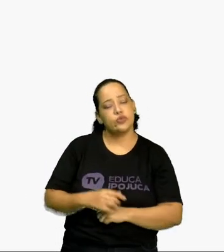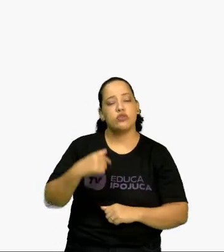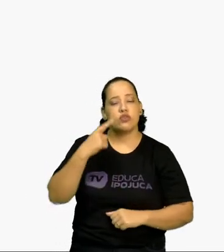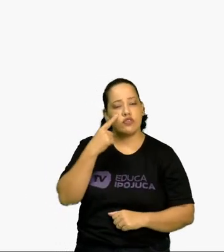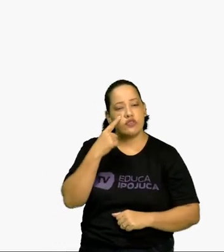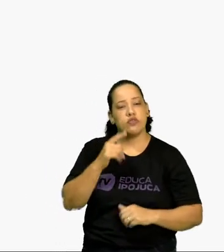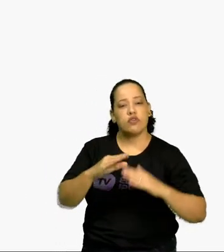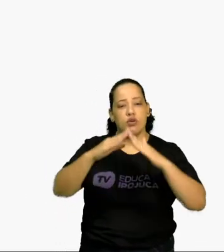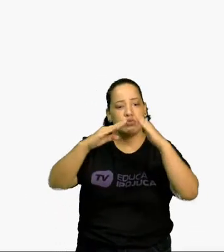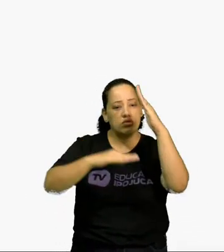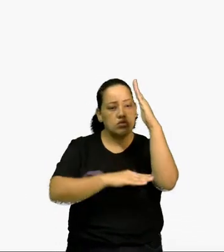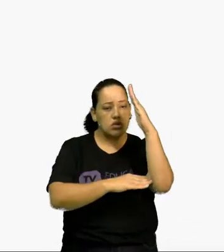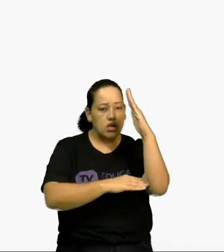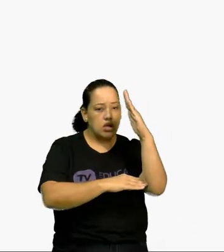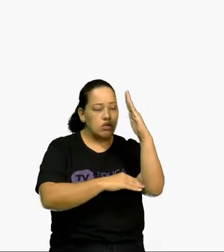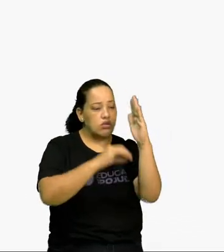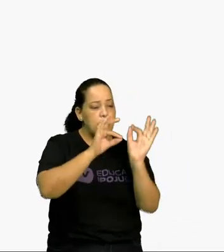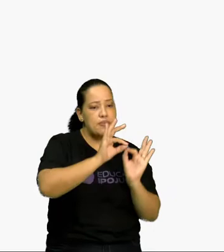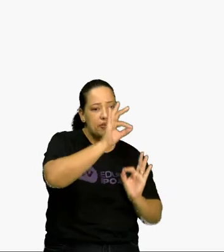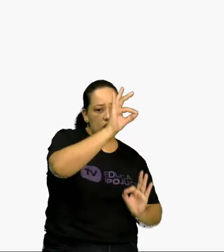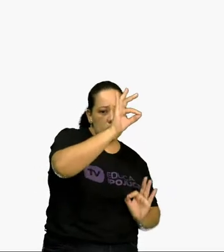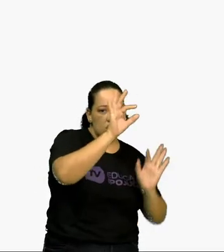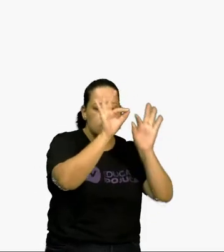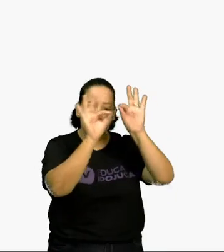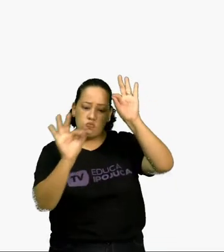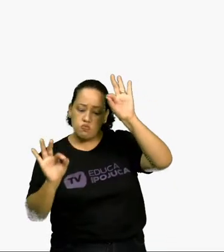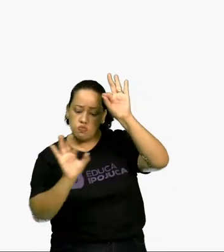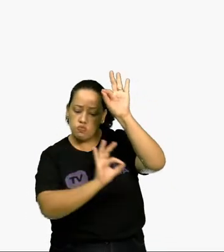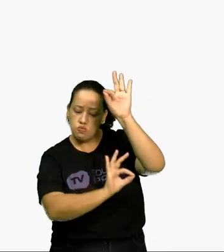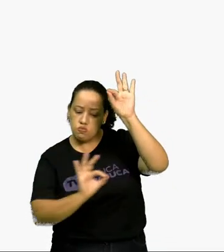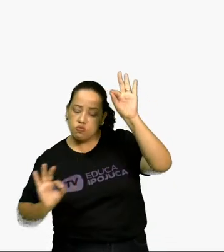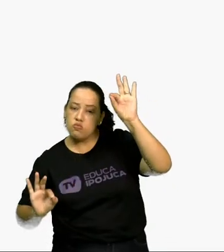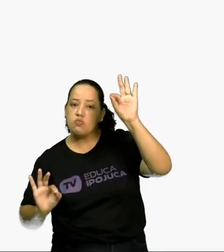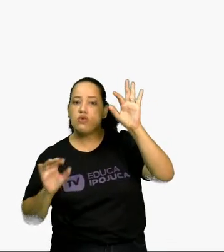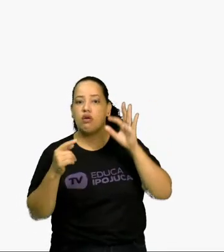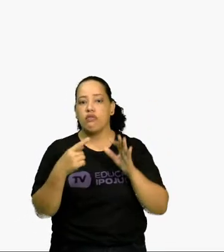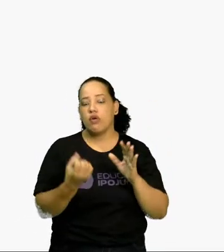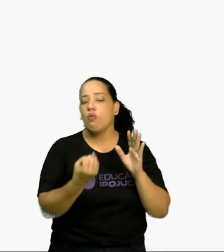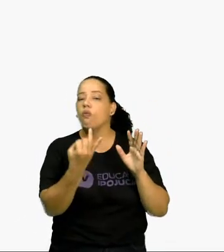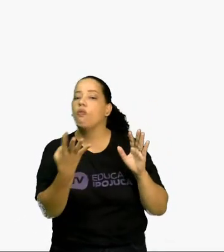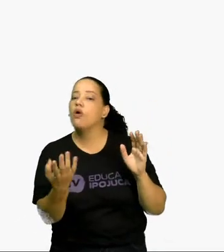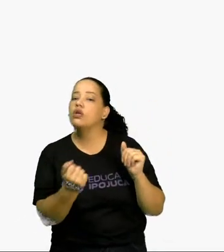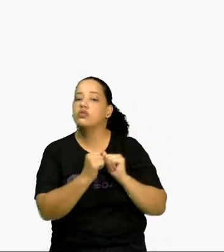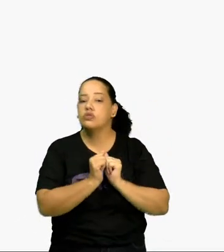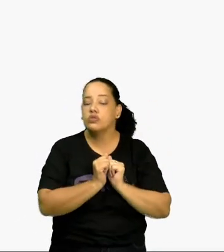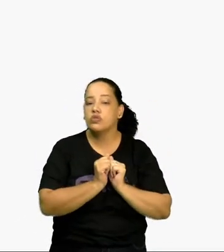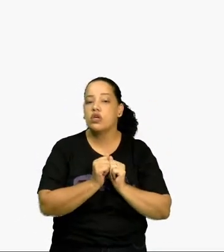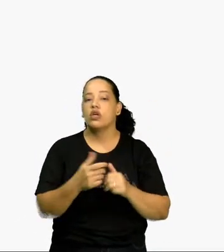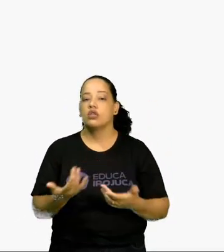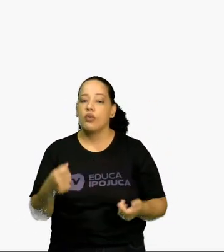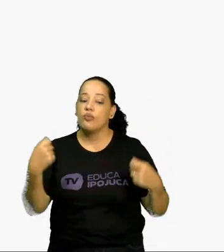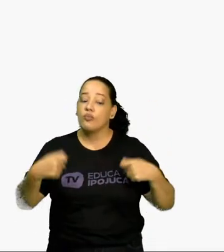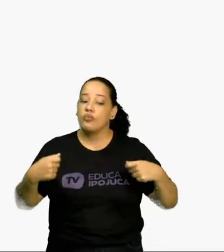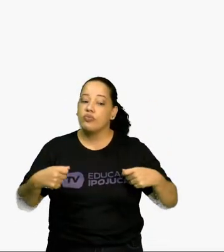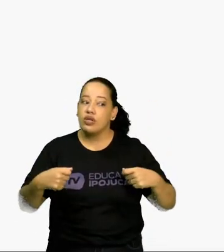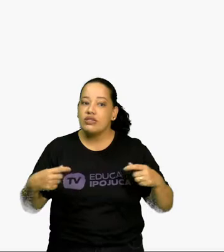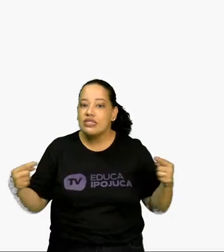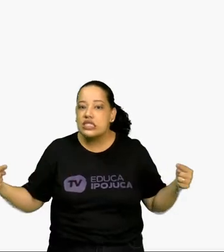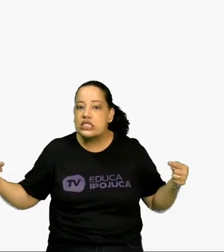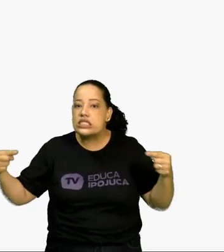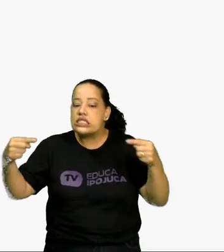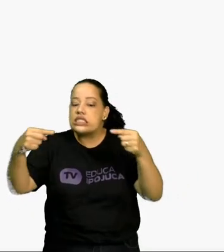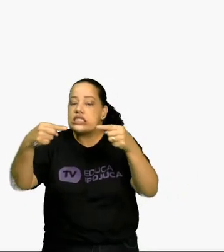tiramos a medida dos lados, a medida dos ângulos. Vamos tentar encaixar um no outro.